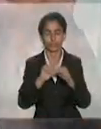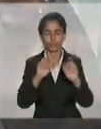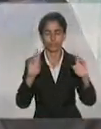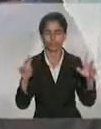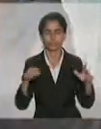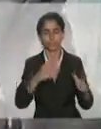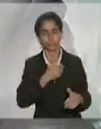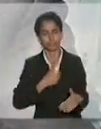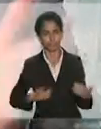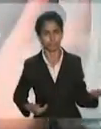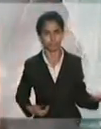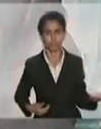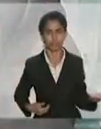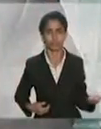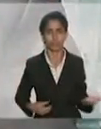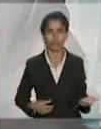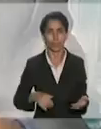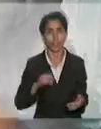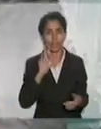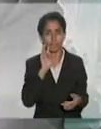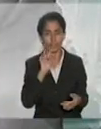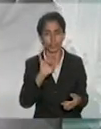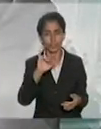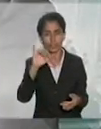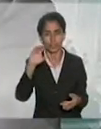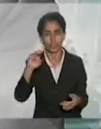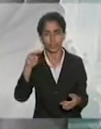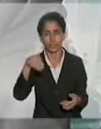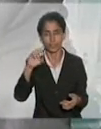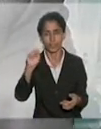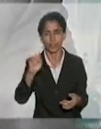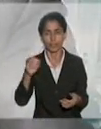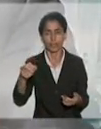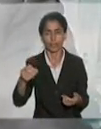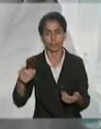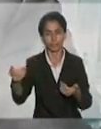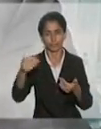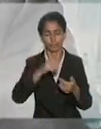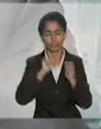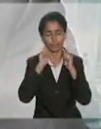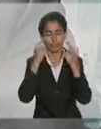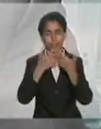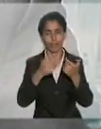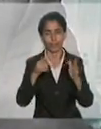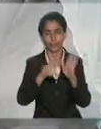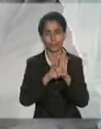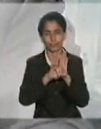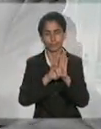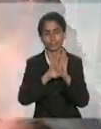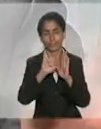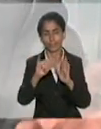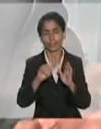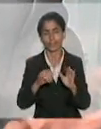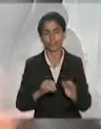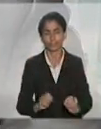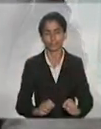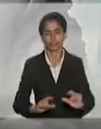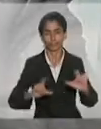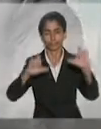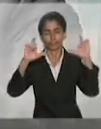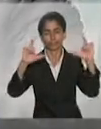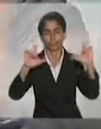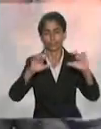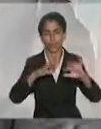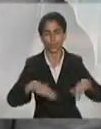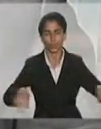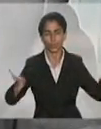né, visto que o ICMS está em queda, manda para casa um projeto de lei para aumentar geral a alíquota